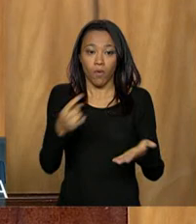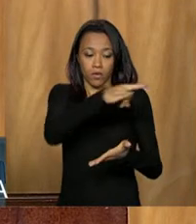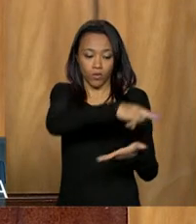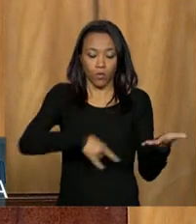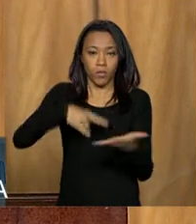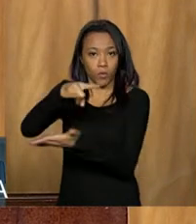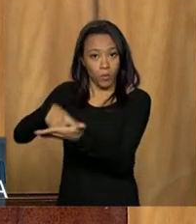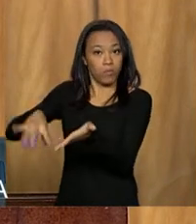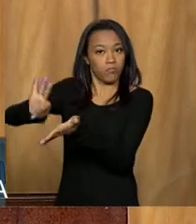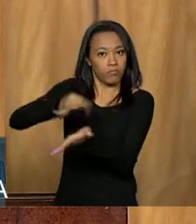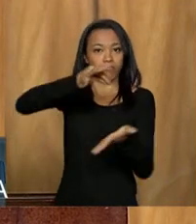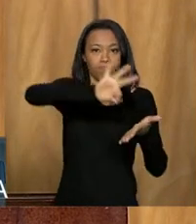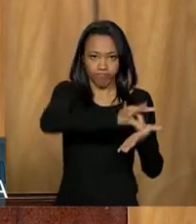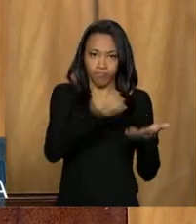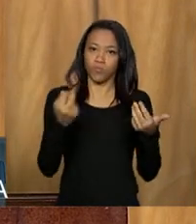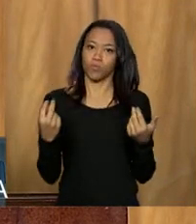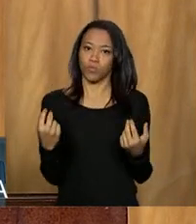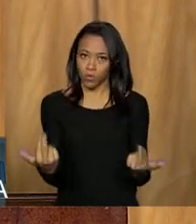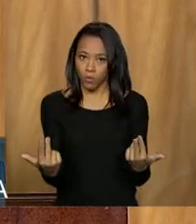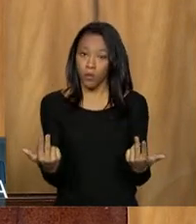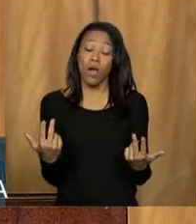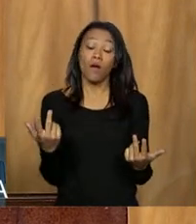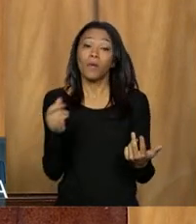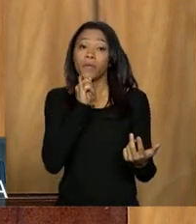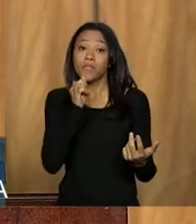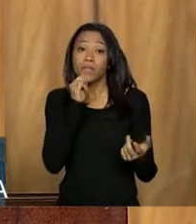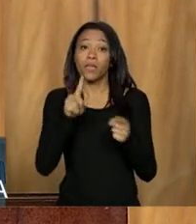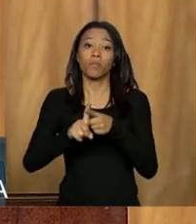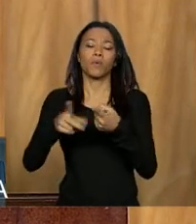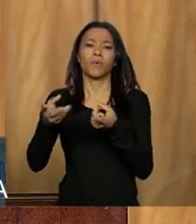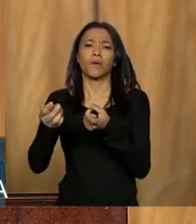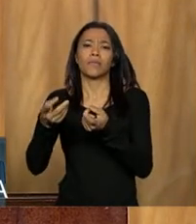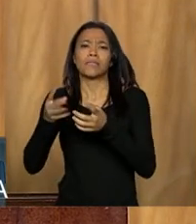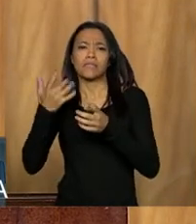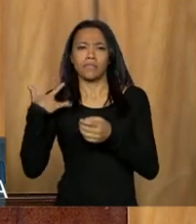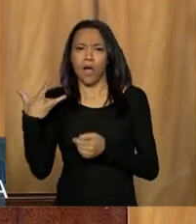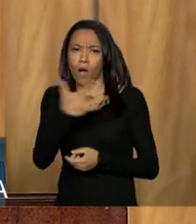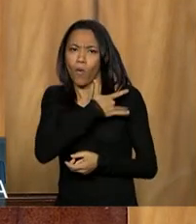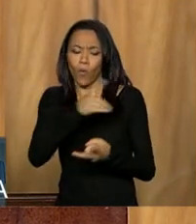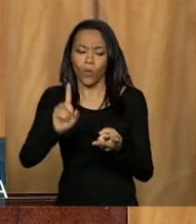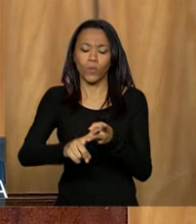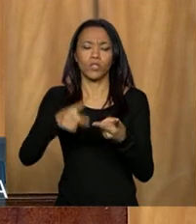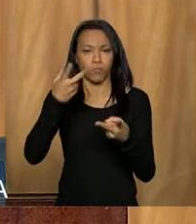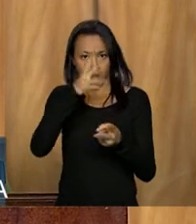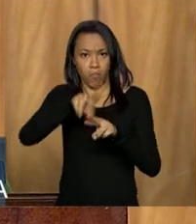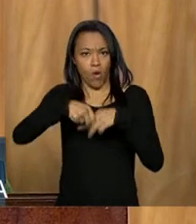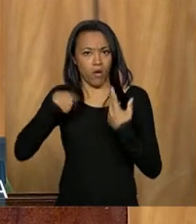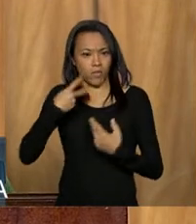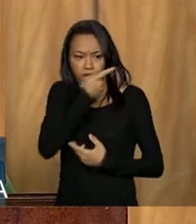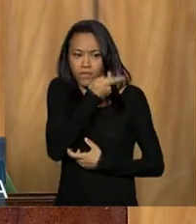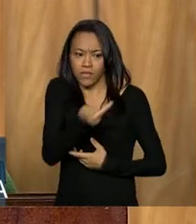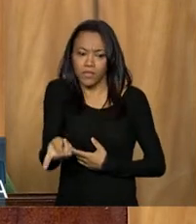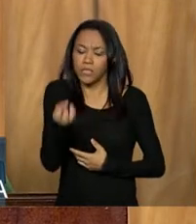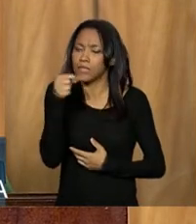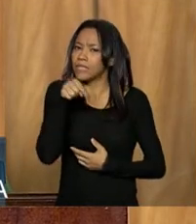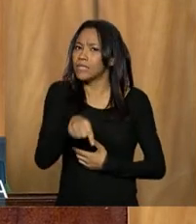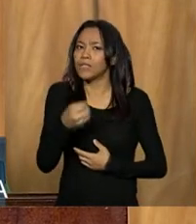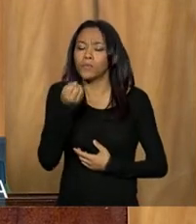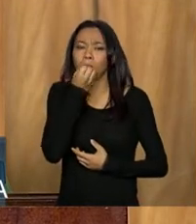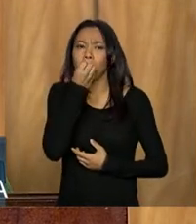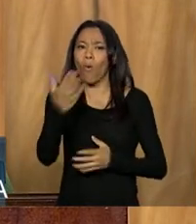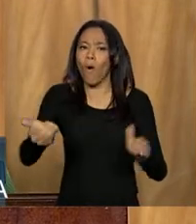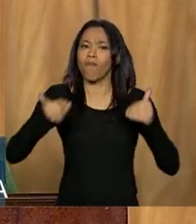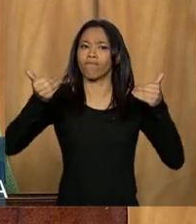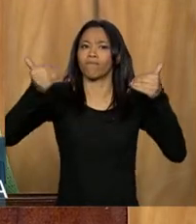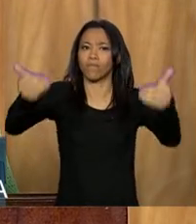de vários memorandos de entendimento em diversas áreas como TIC, saúde pública, por ocasião dessa visita, é um avanço de grande